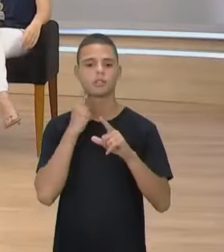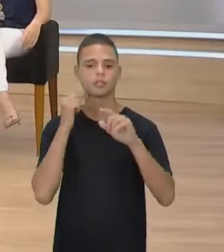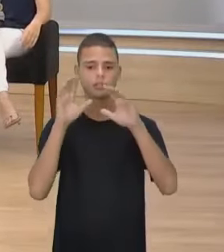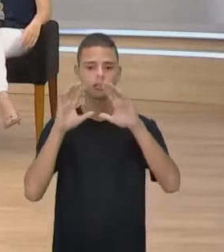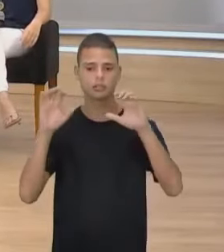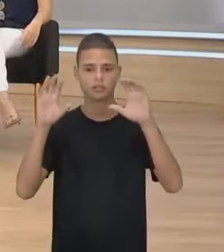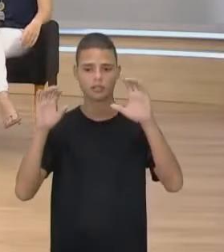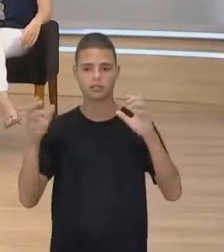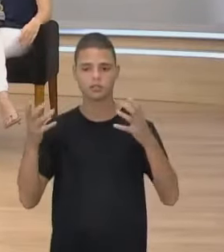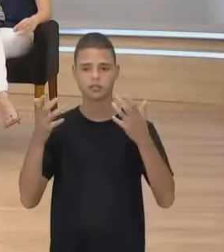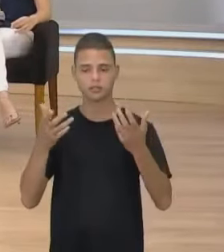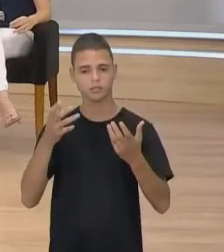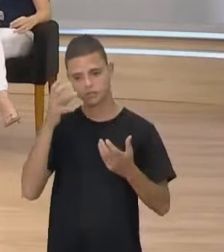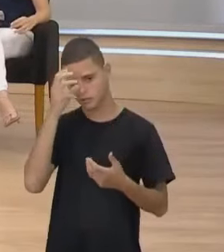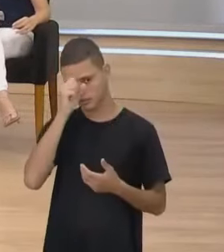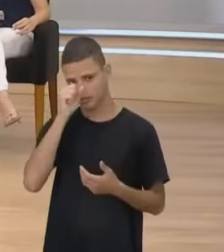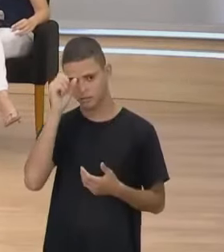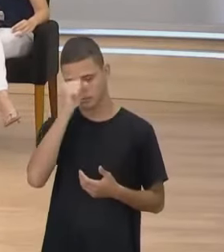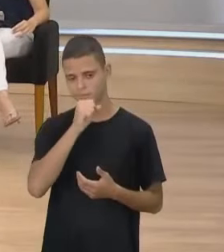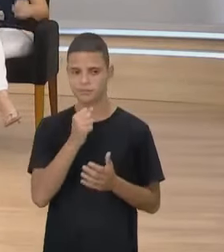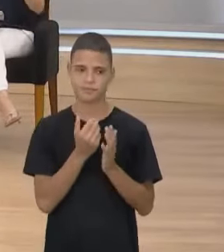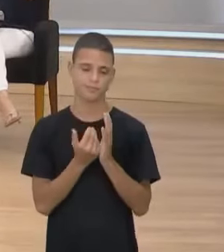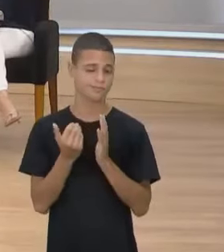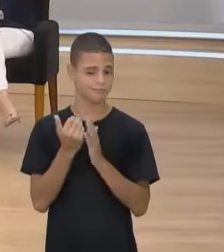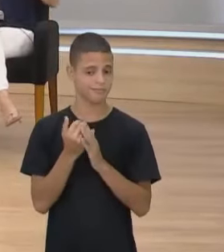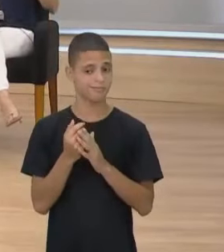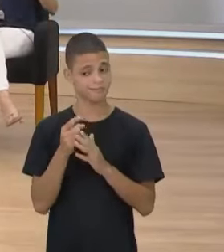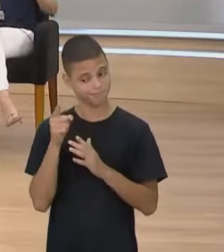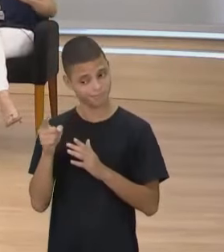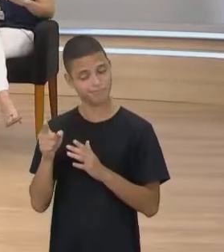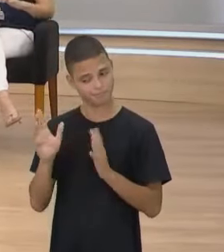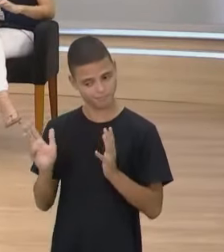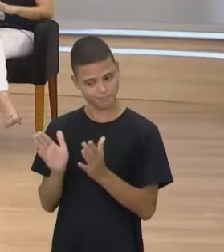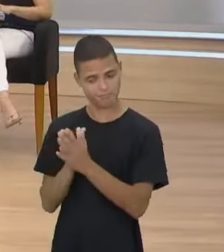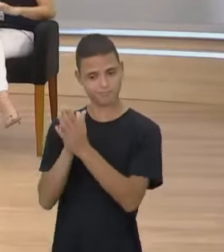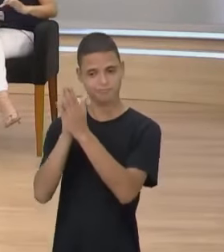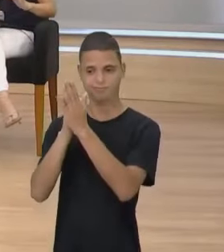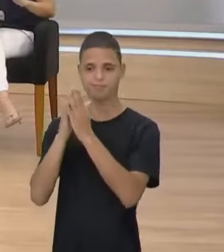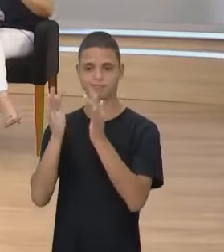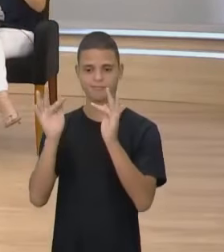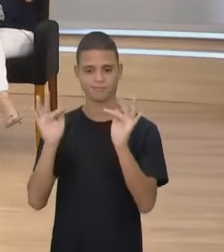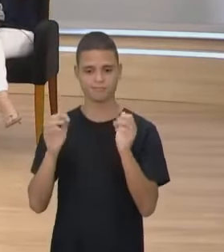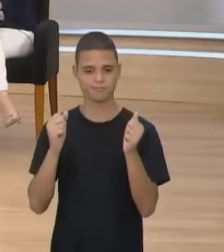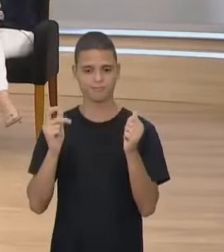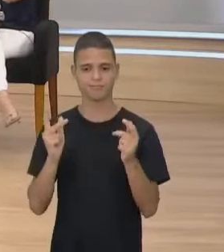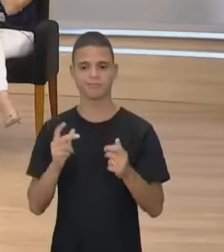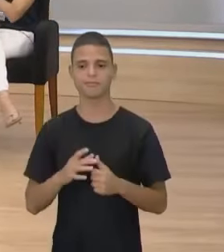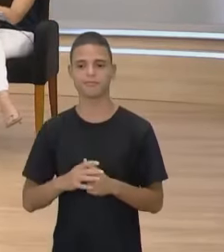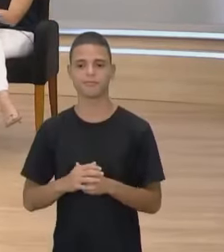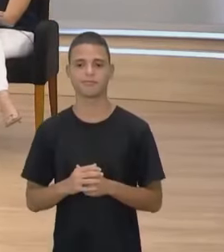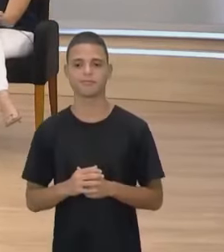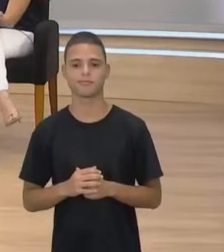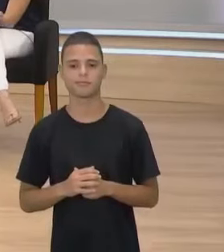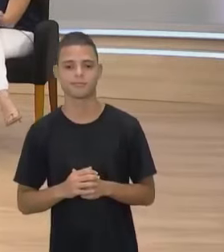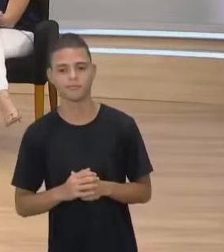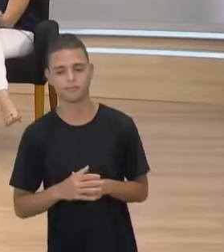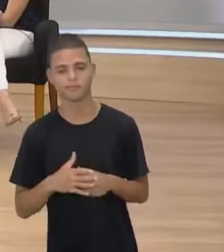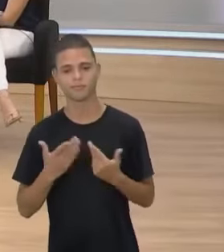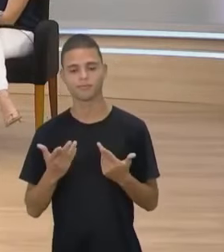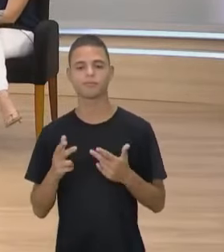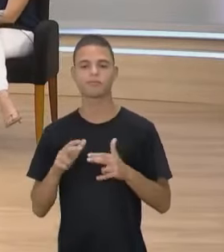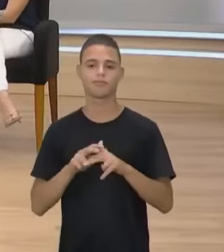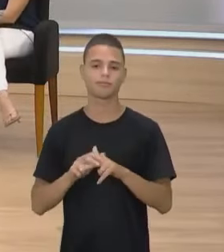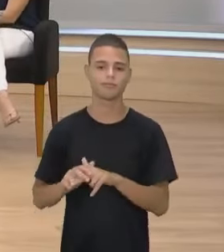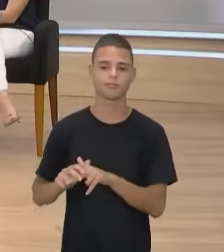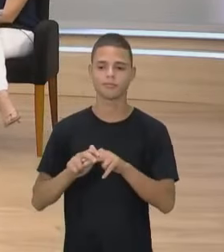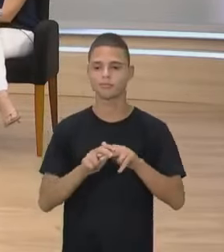que ele quer uma estrelinha no final. Opa! Vai ganhar, professor Tiago. Maravilha! Vamos lá. Então, pessoal, só para recapitular,